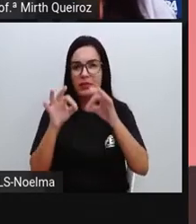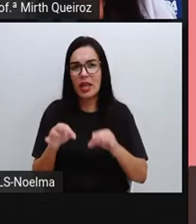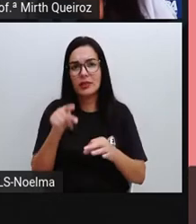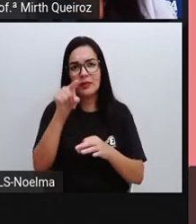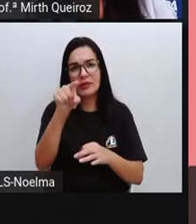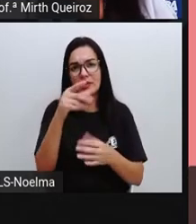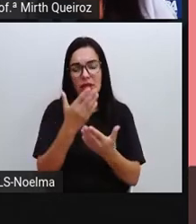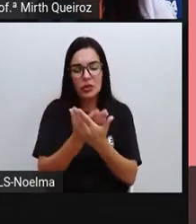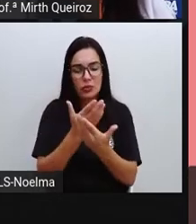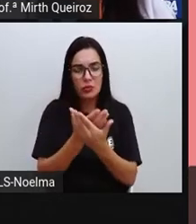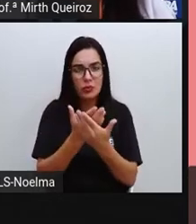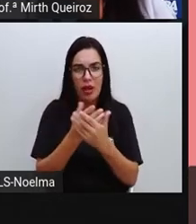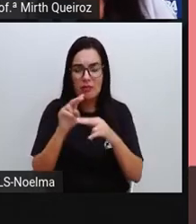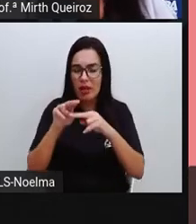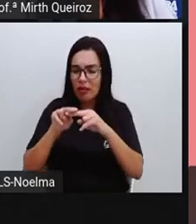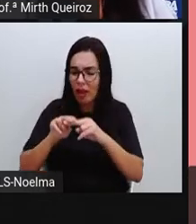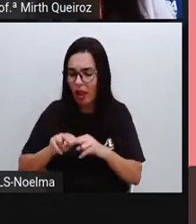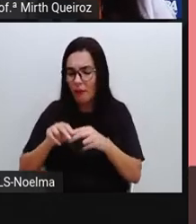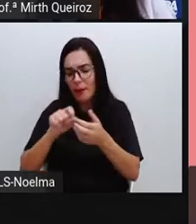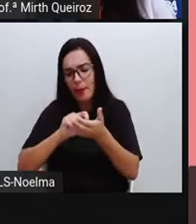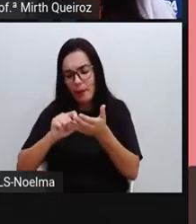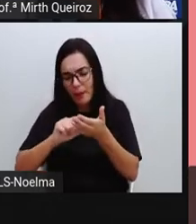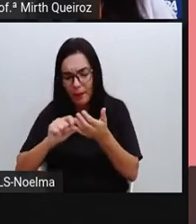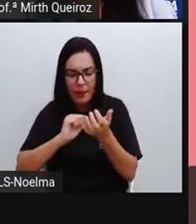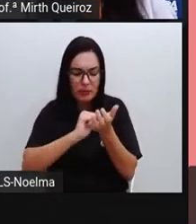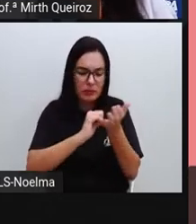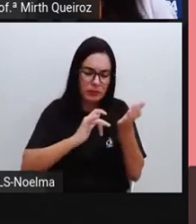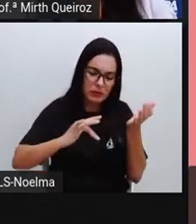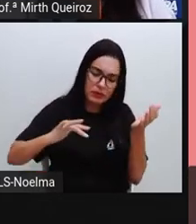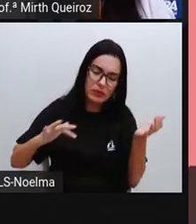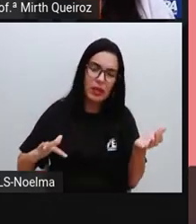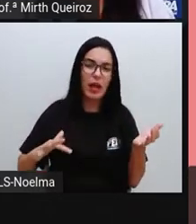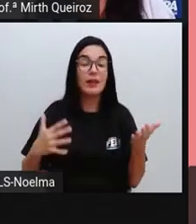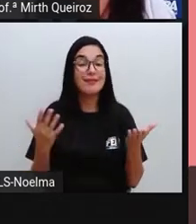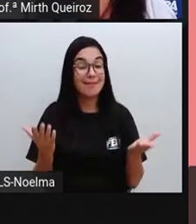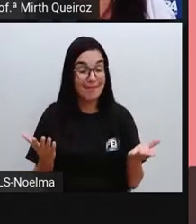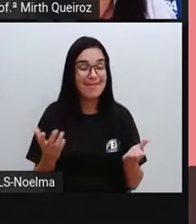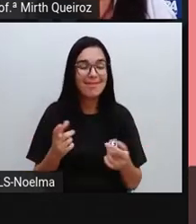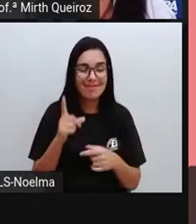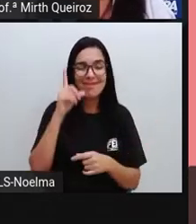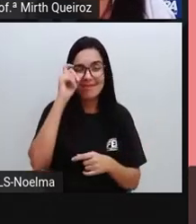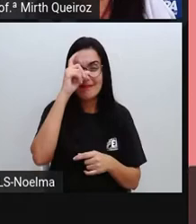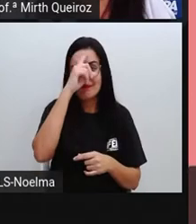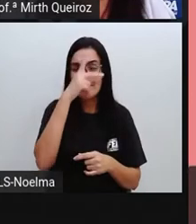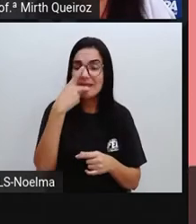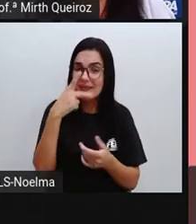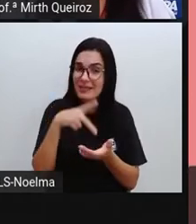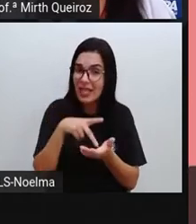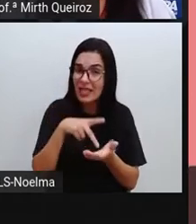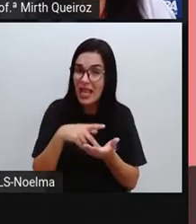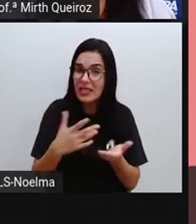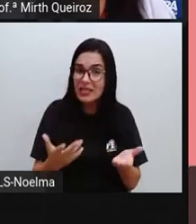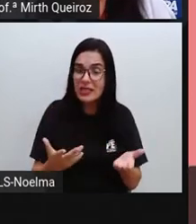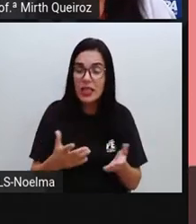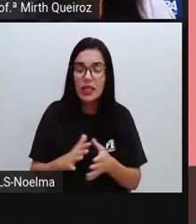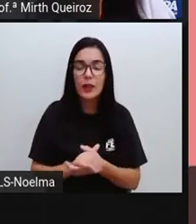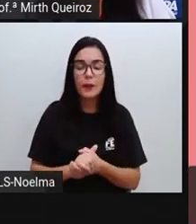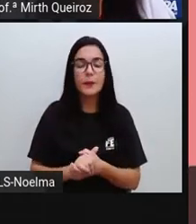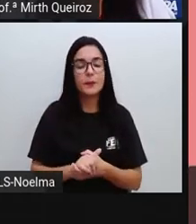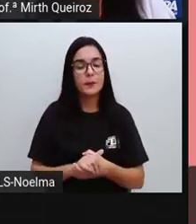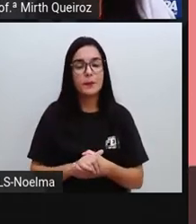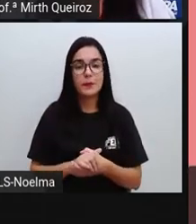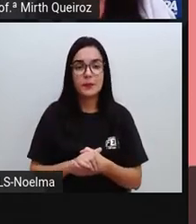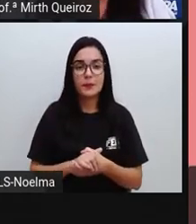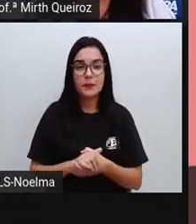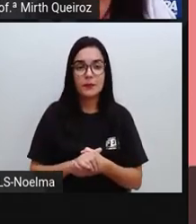definido para que se estudasse, que realizasse essa atividade justamente por conta dessas aulas que eram